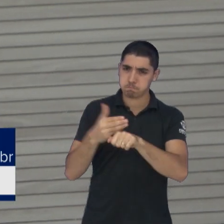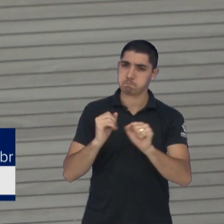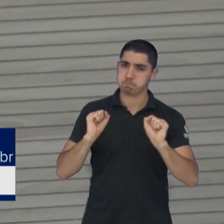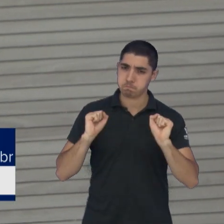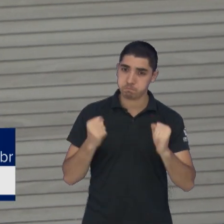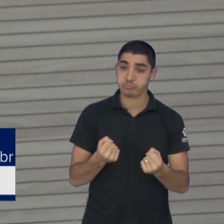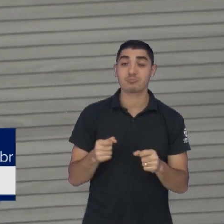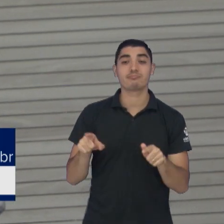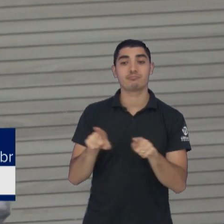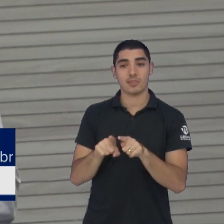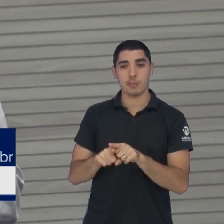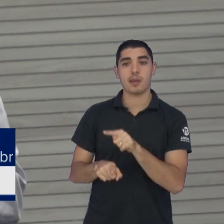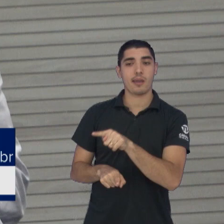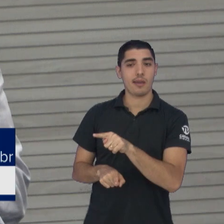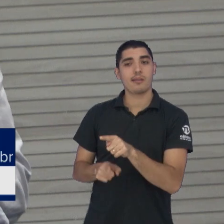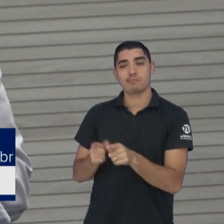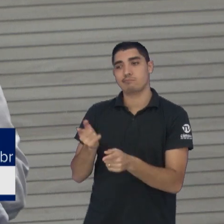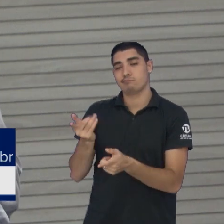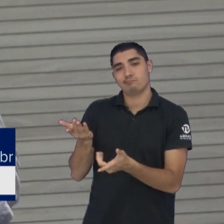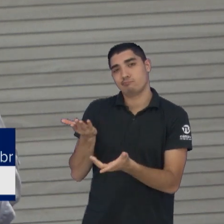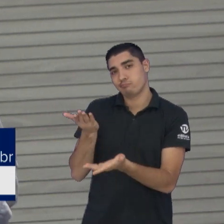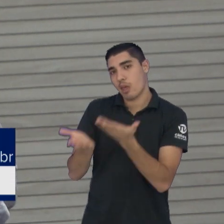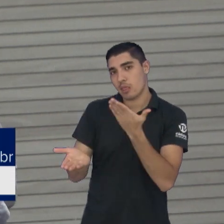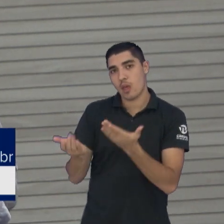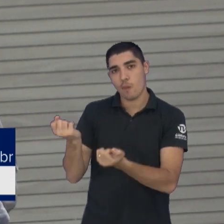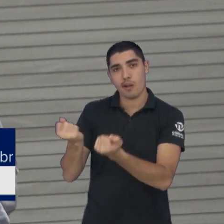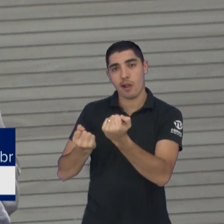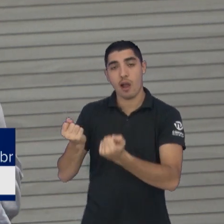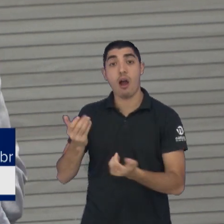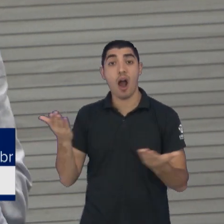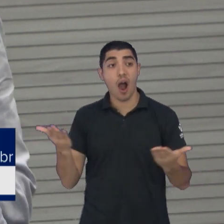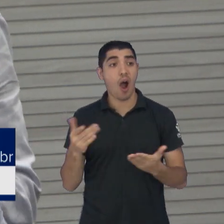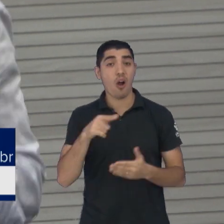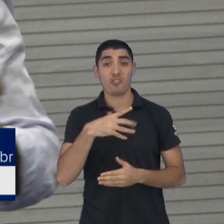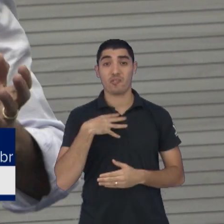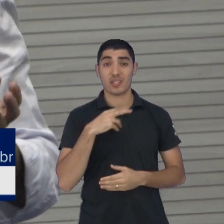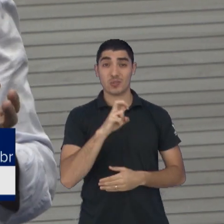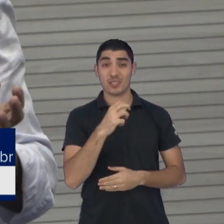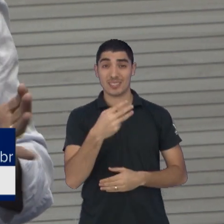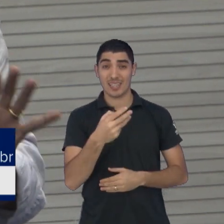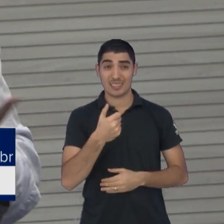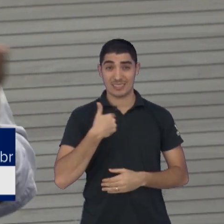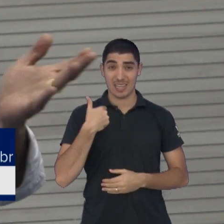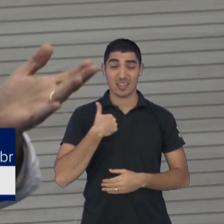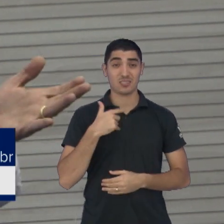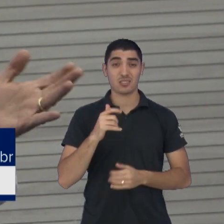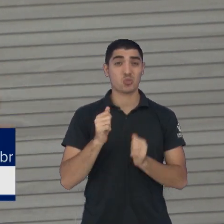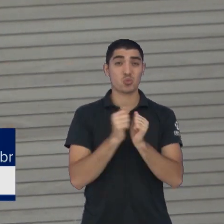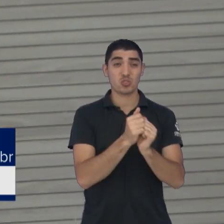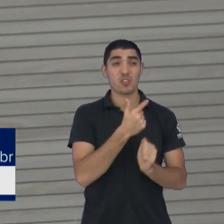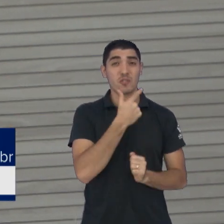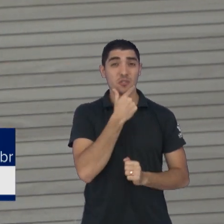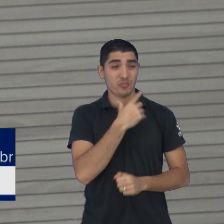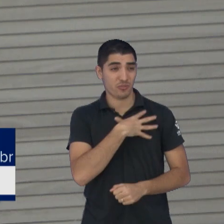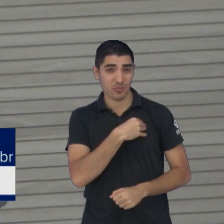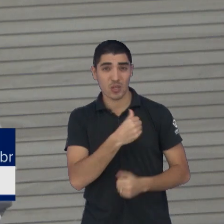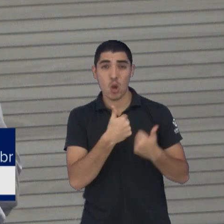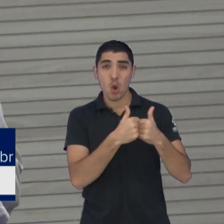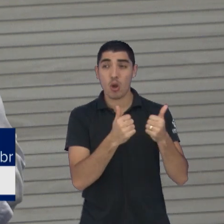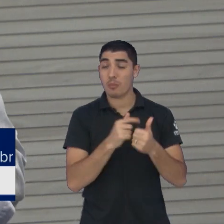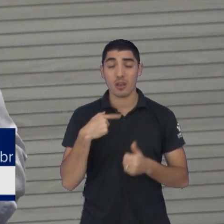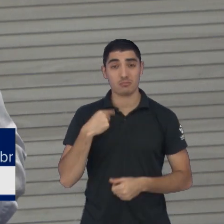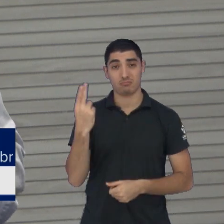o carro, foi passar para o ônibus, para levar um filho de 53 anos. Ela está desesperada, né? Ela fala, meu filho não consegue